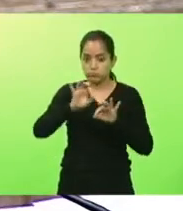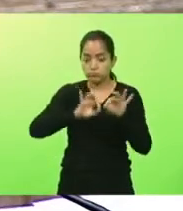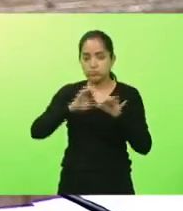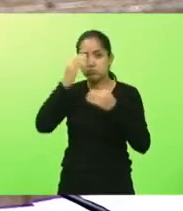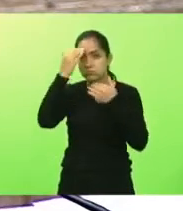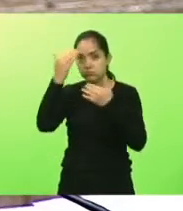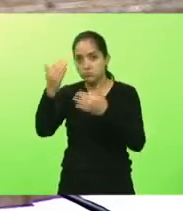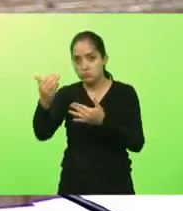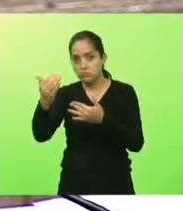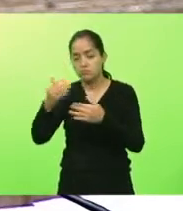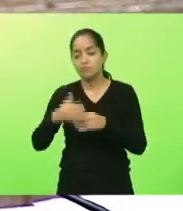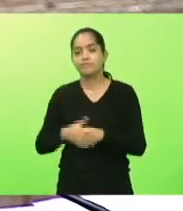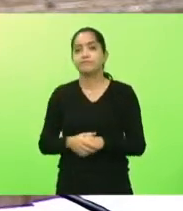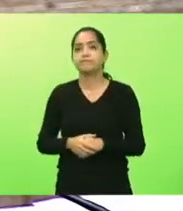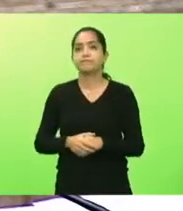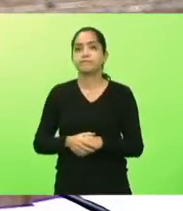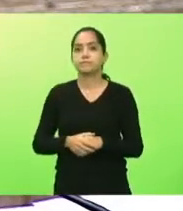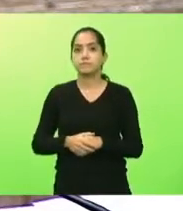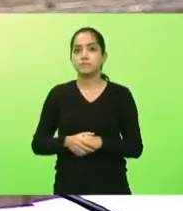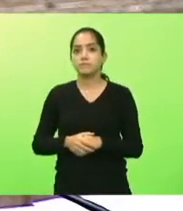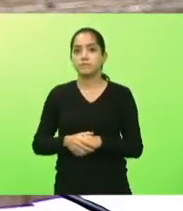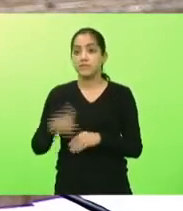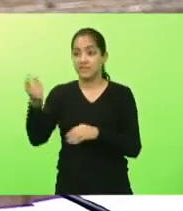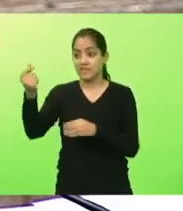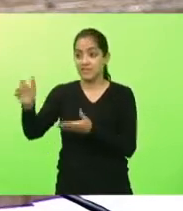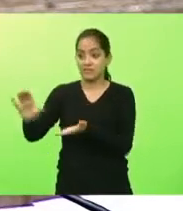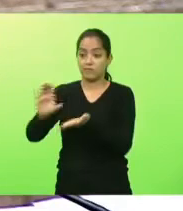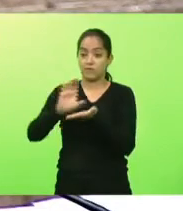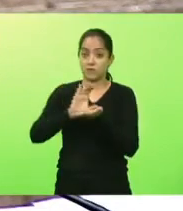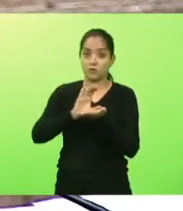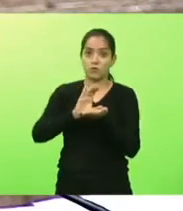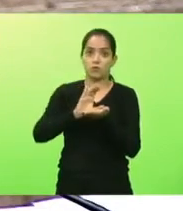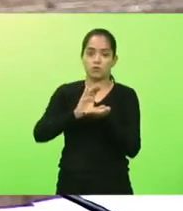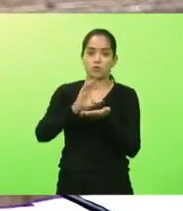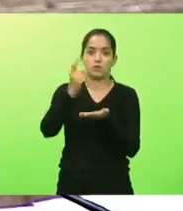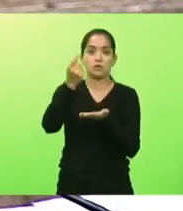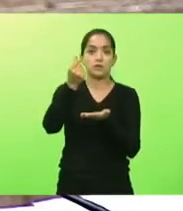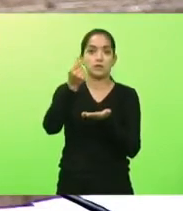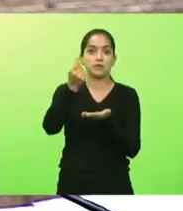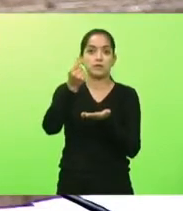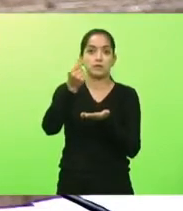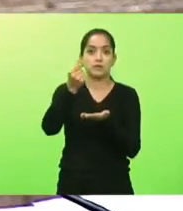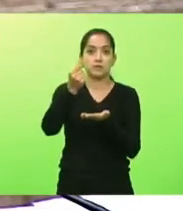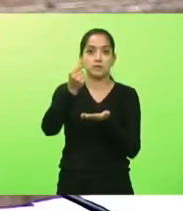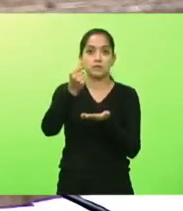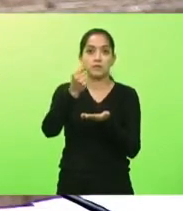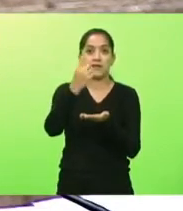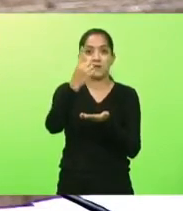nosso presidente, que enviou aqui recursos extras para Santa Catarina, um valor de